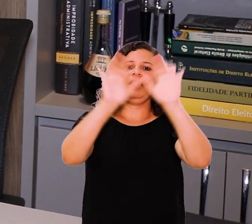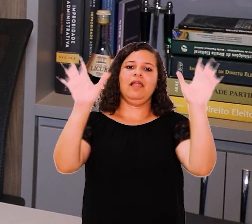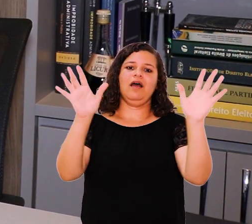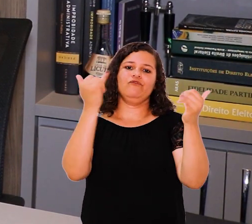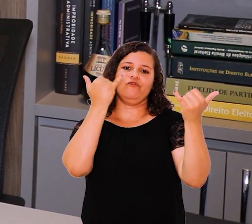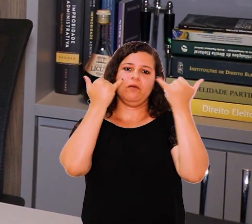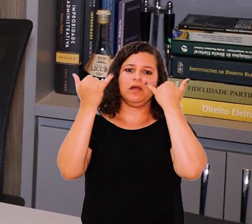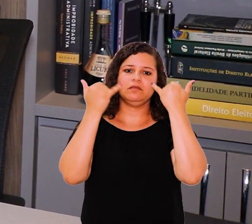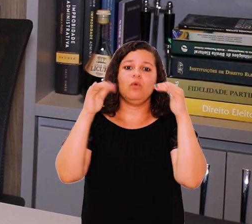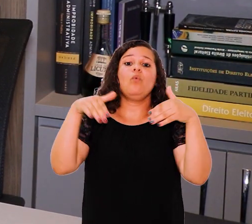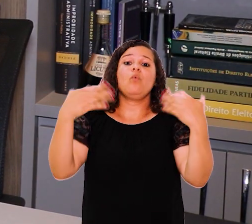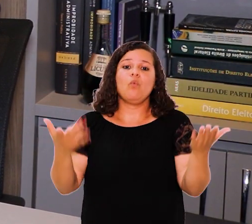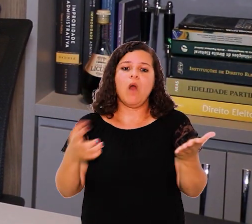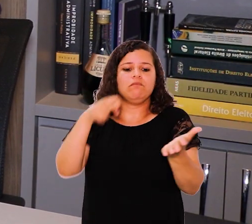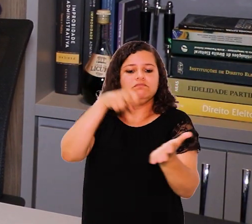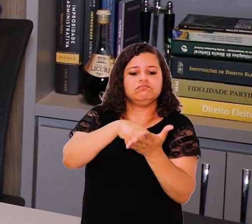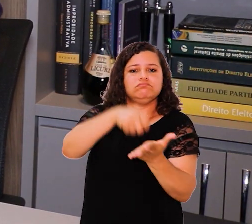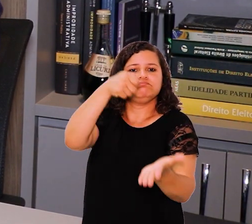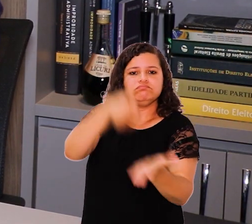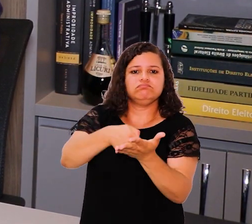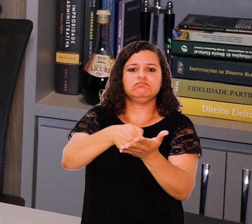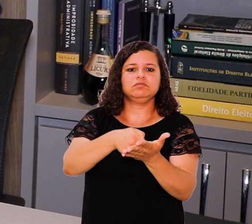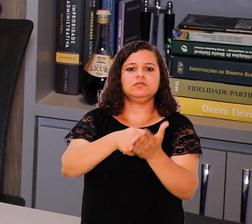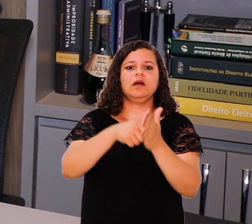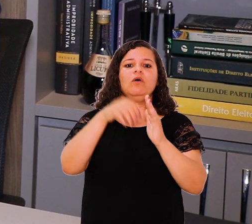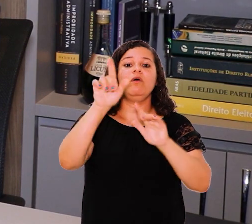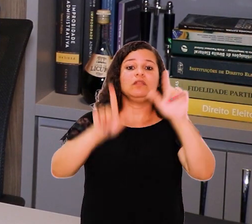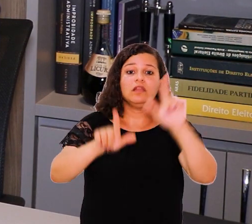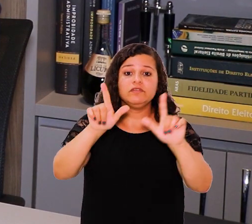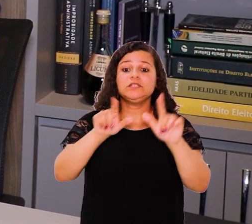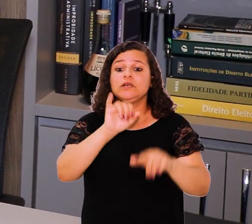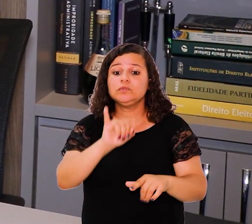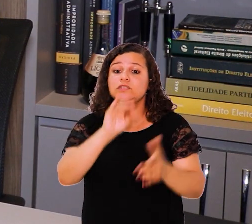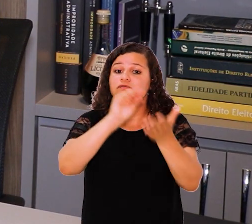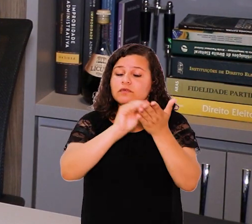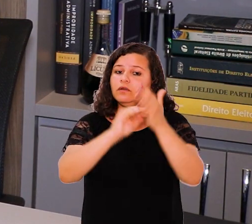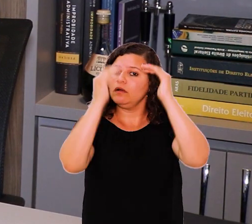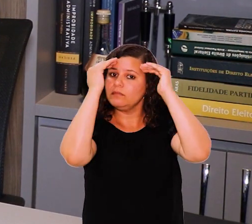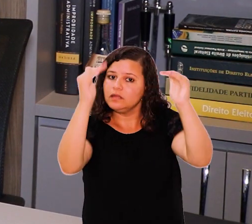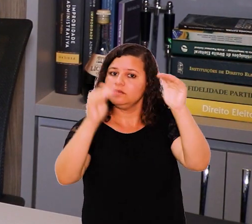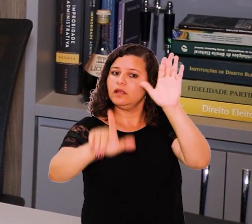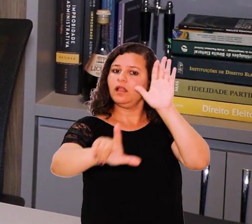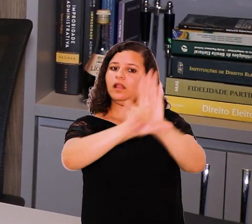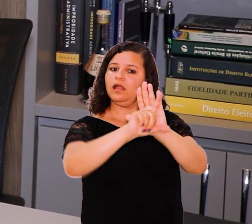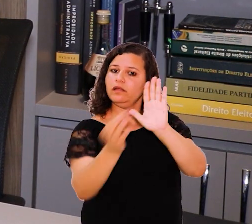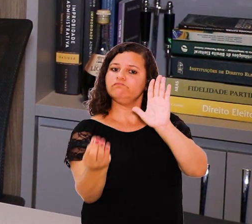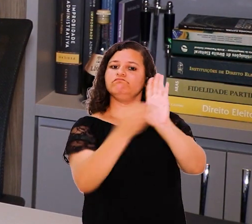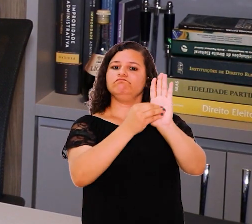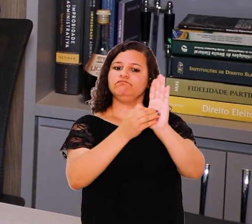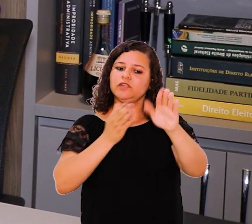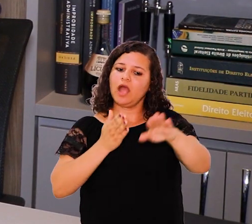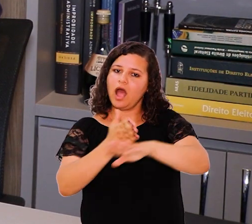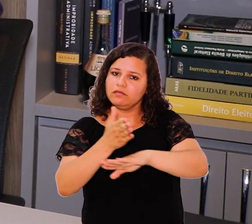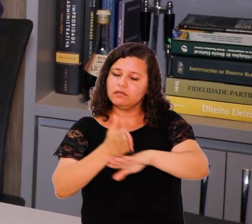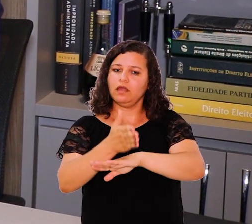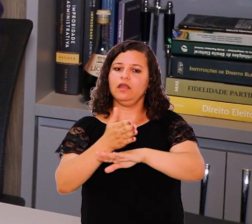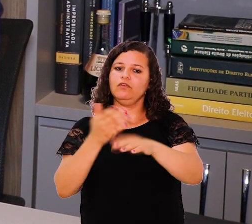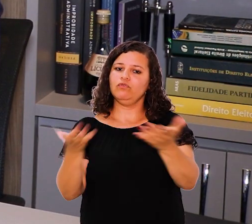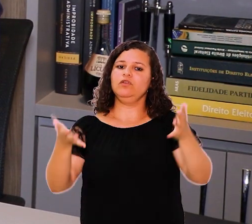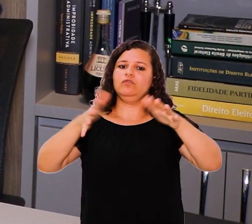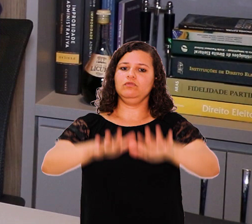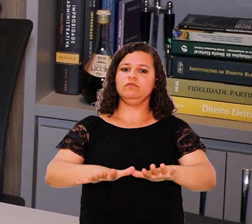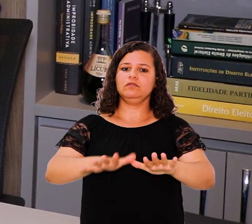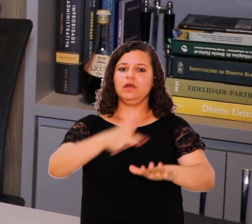forma clara, por exemplo, qual é a sanção ou a penalidade de uma emissora que, porventura, não cumpra o que está disposto na Lei de Acesso